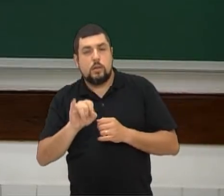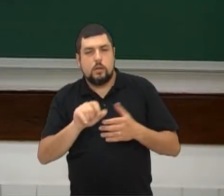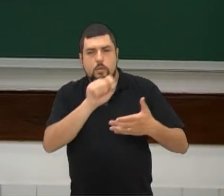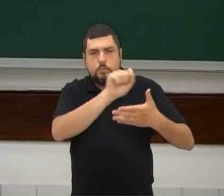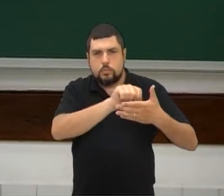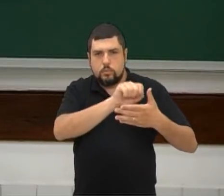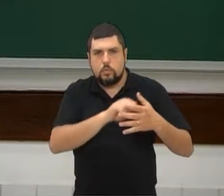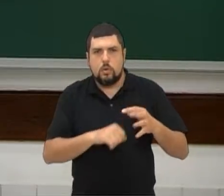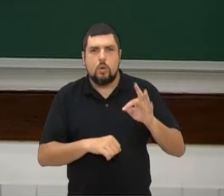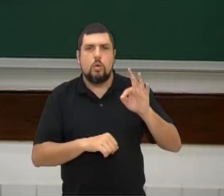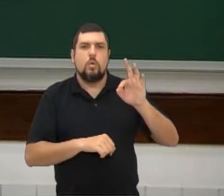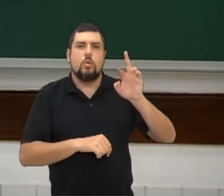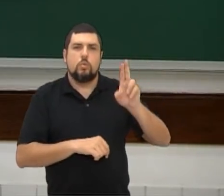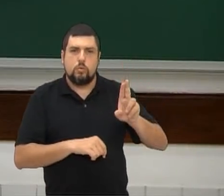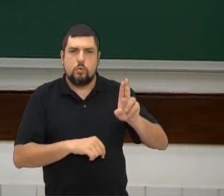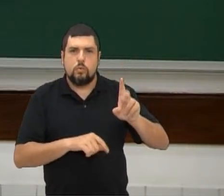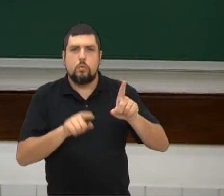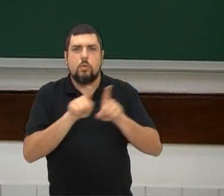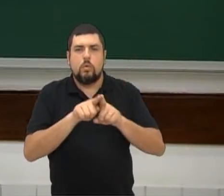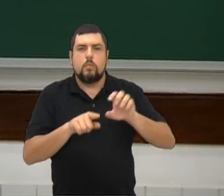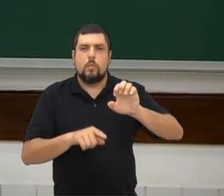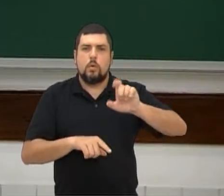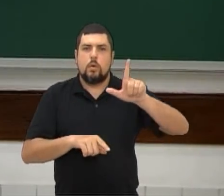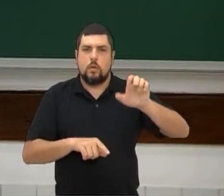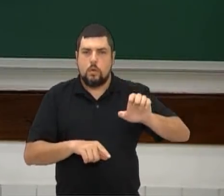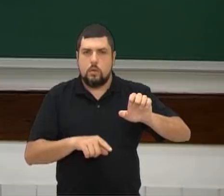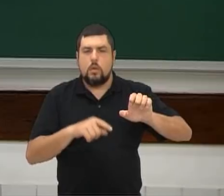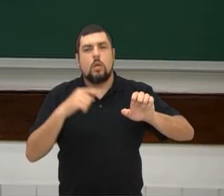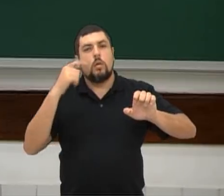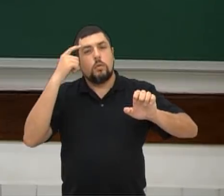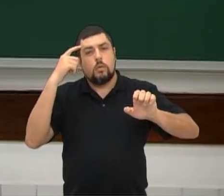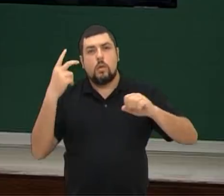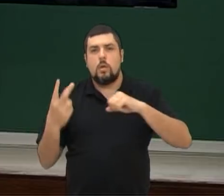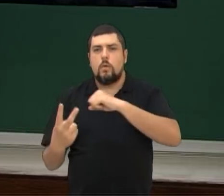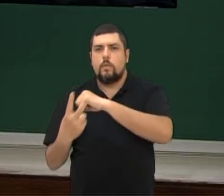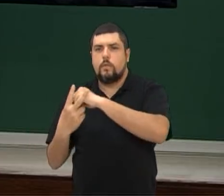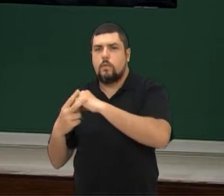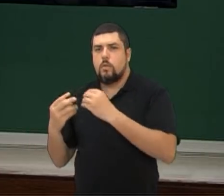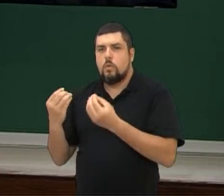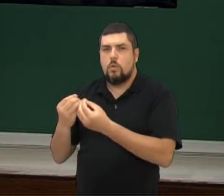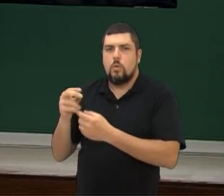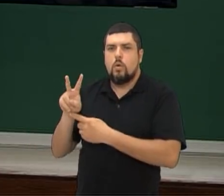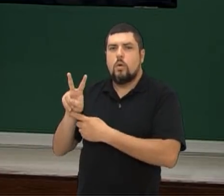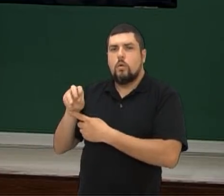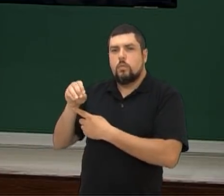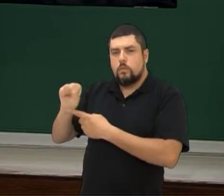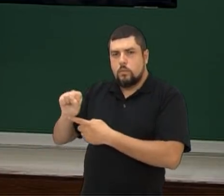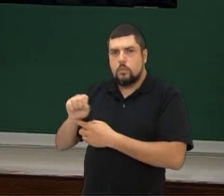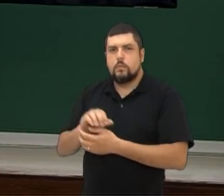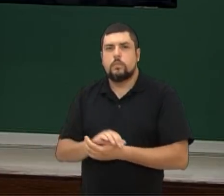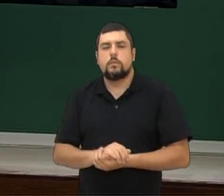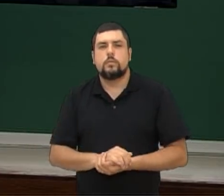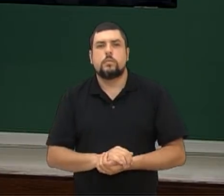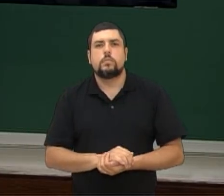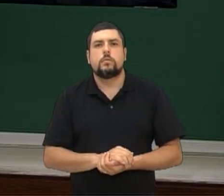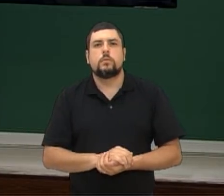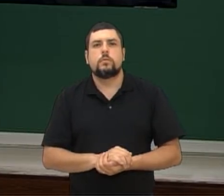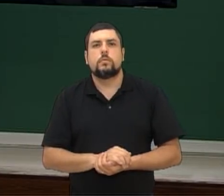o tu e o ele, você vai pensar no verbo como o vós. Continuando,